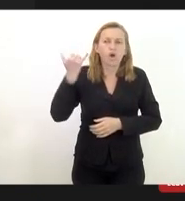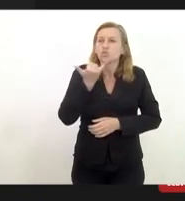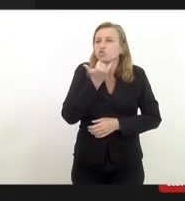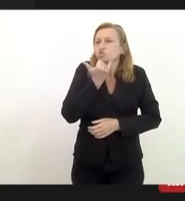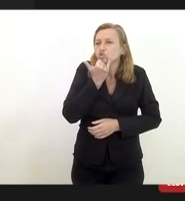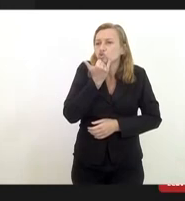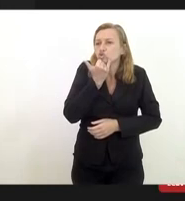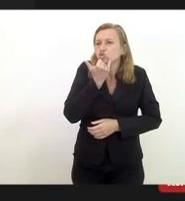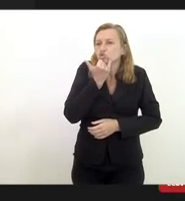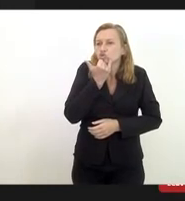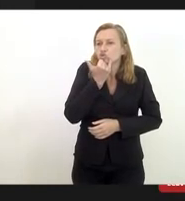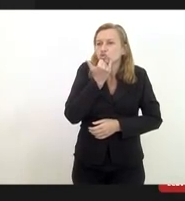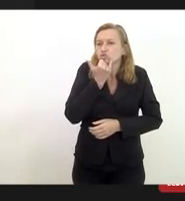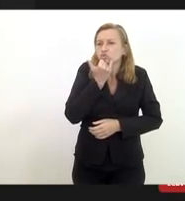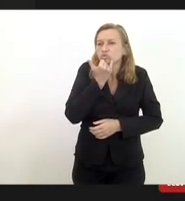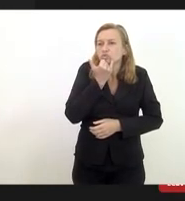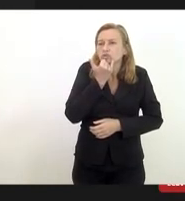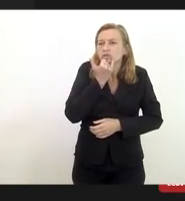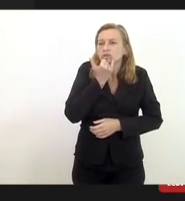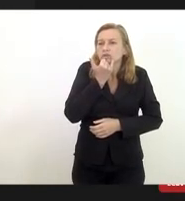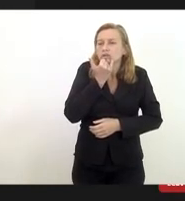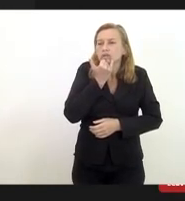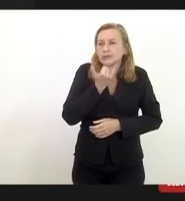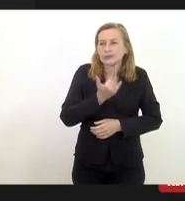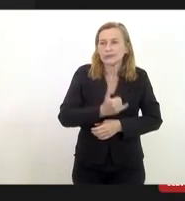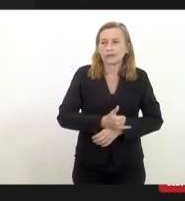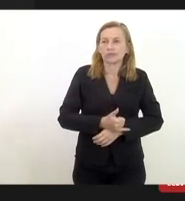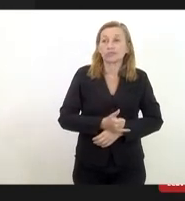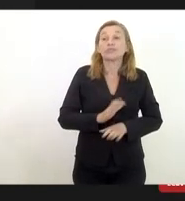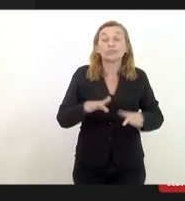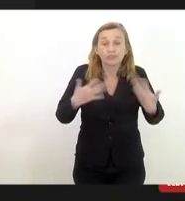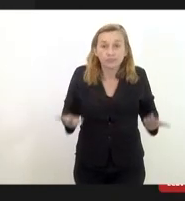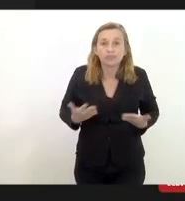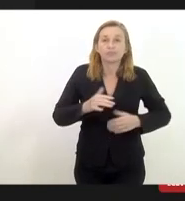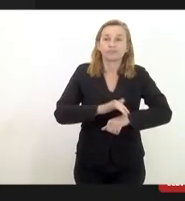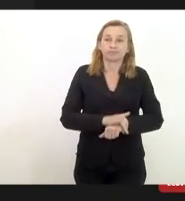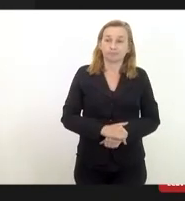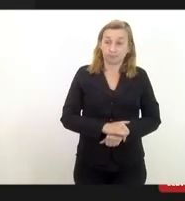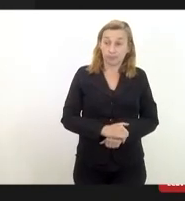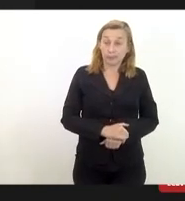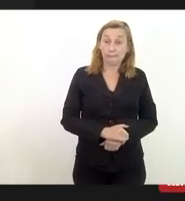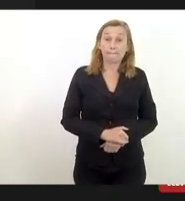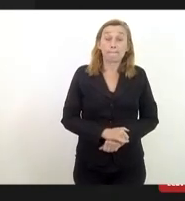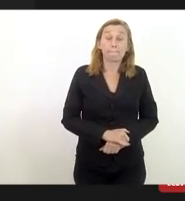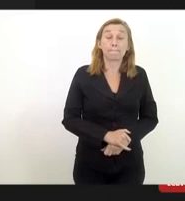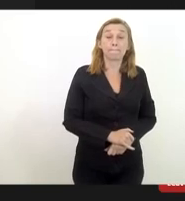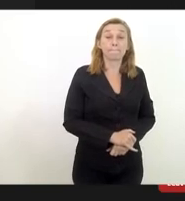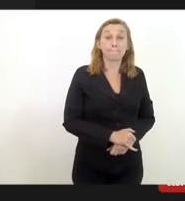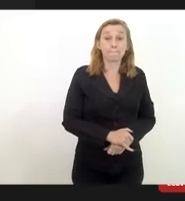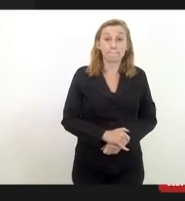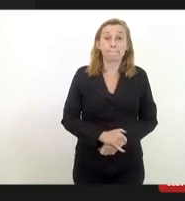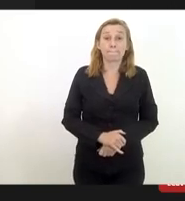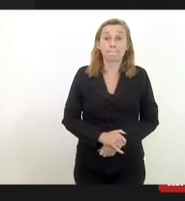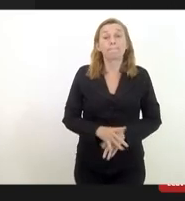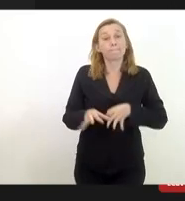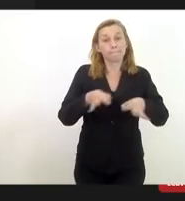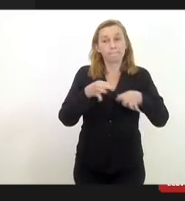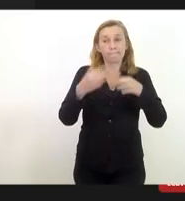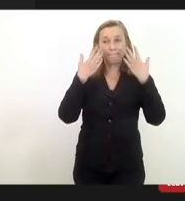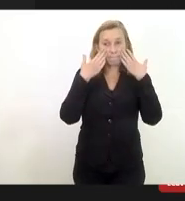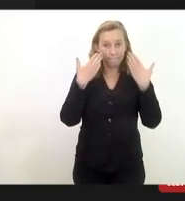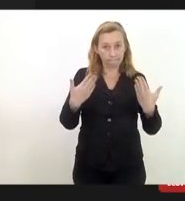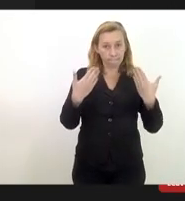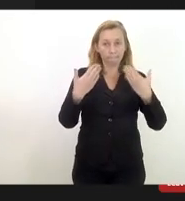desculpa. Nada, tudo bem. Então, A gente, no plano que a gente